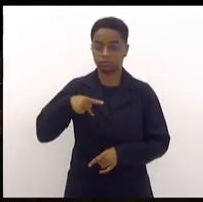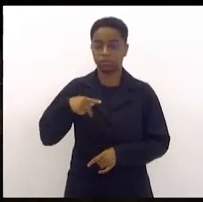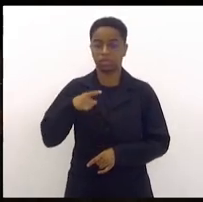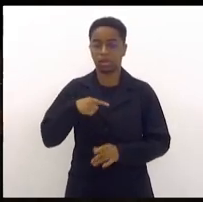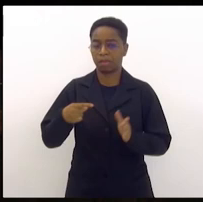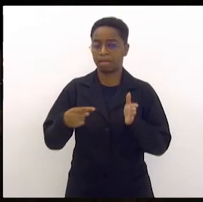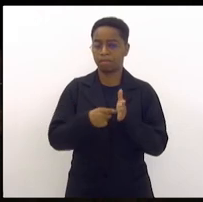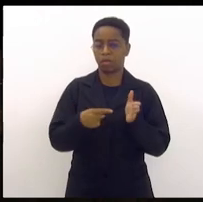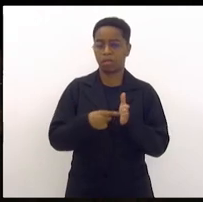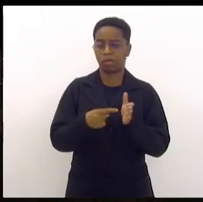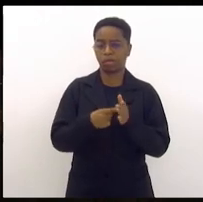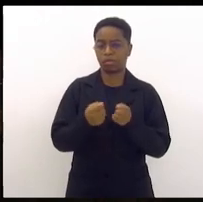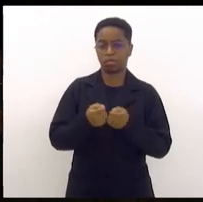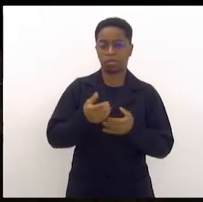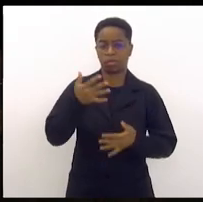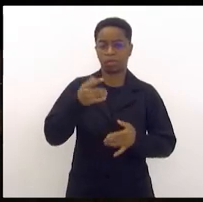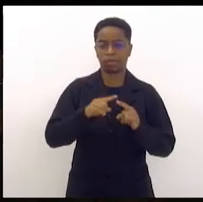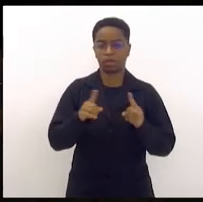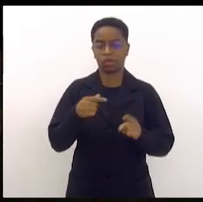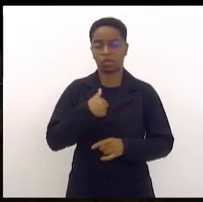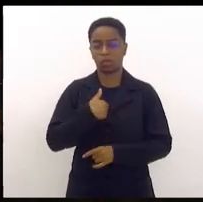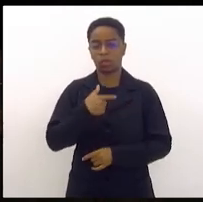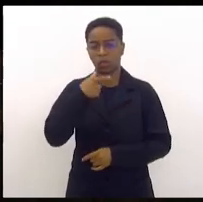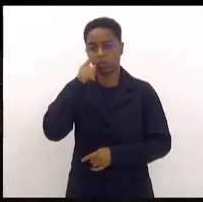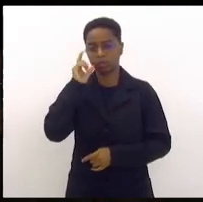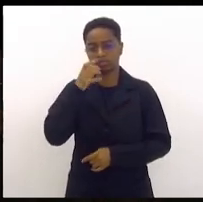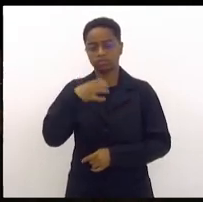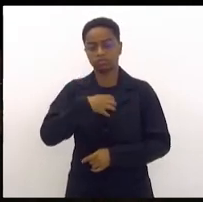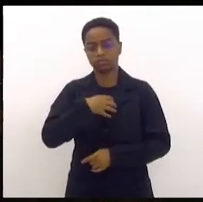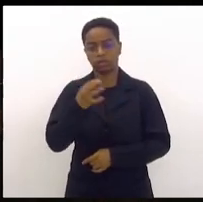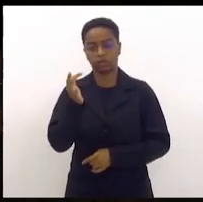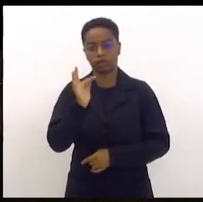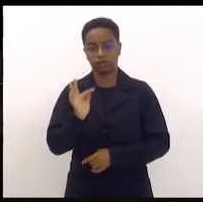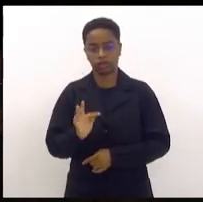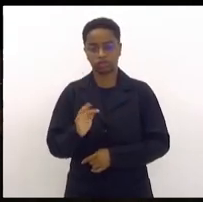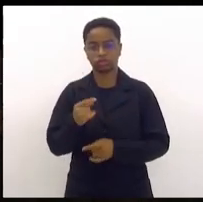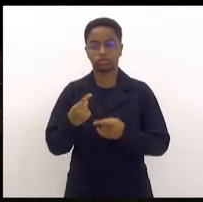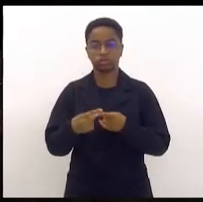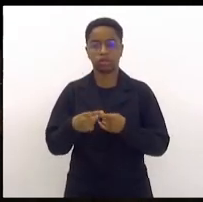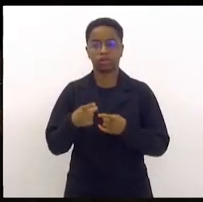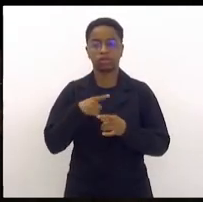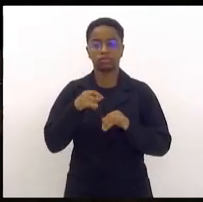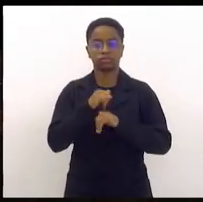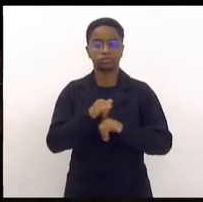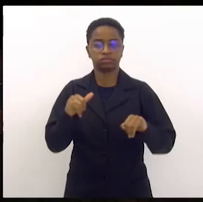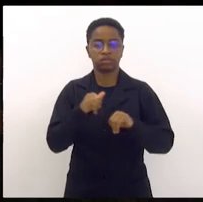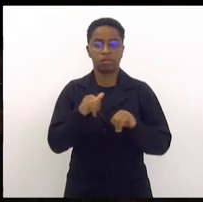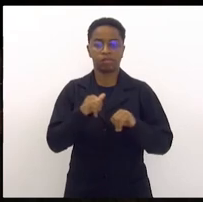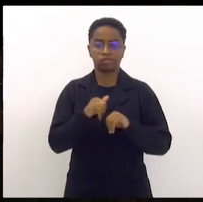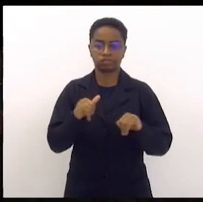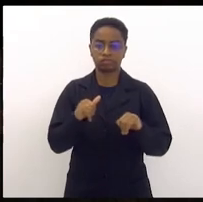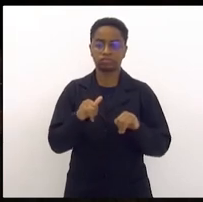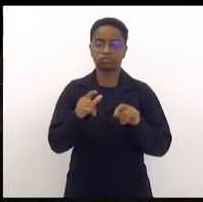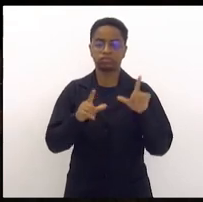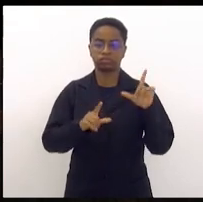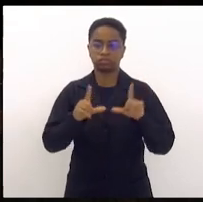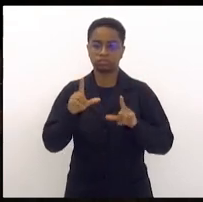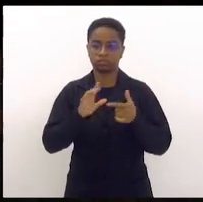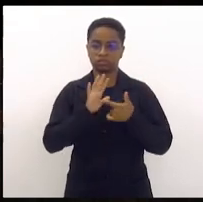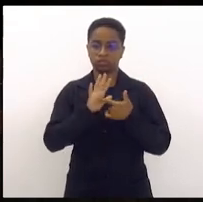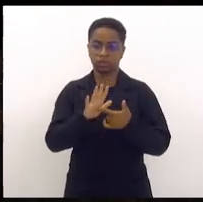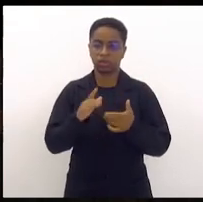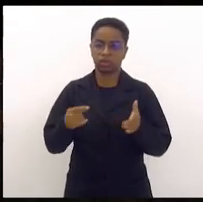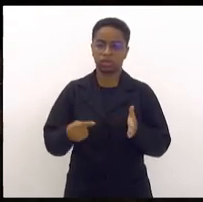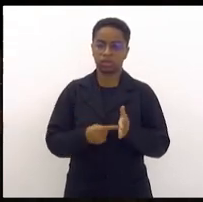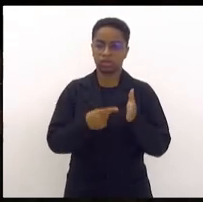denúncias. Mas ontem eu fiquei muito feliz com a notícia que foi vinculada na grande imprensa de uma